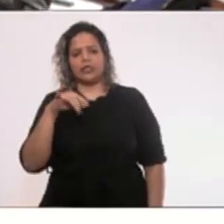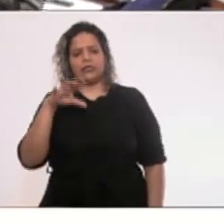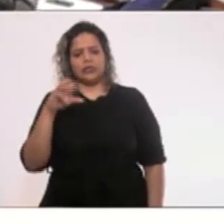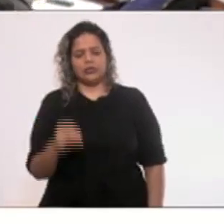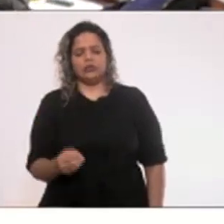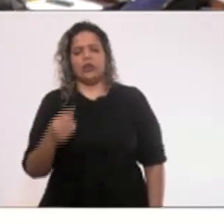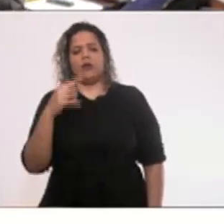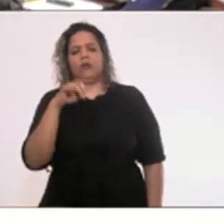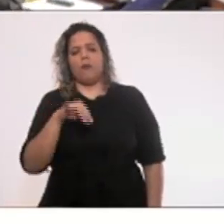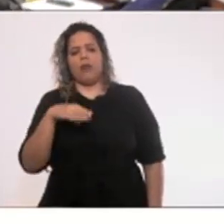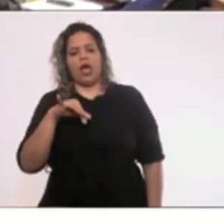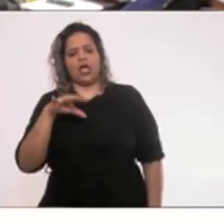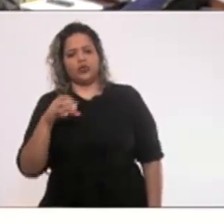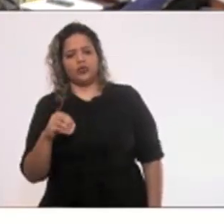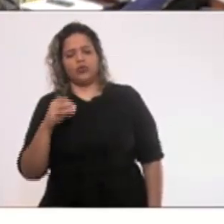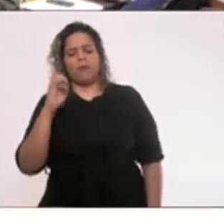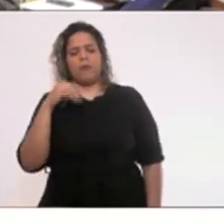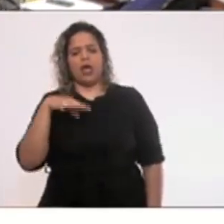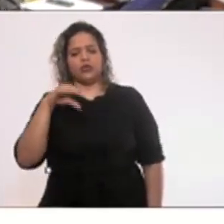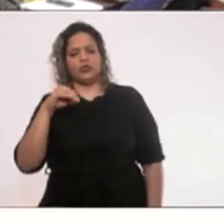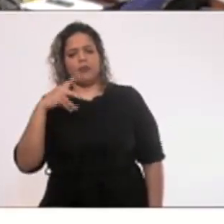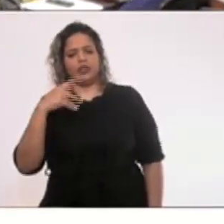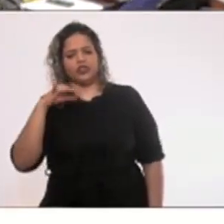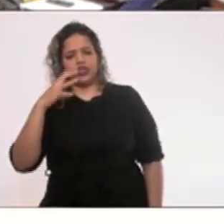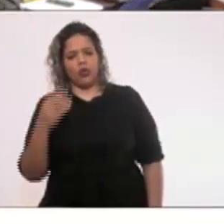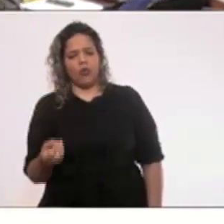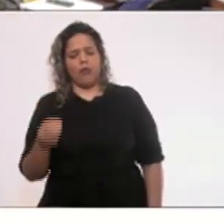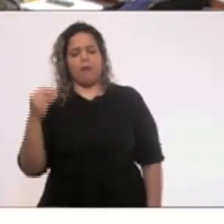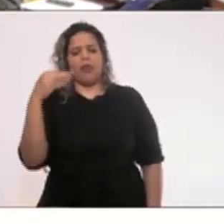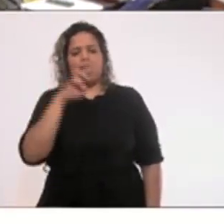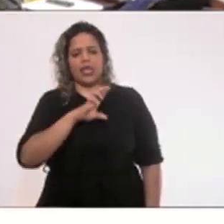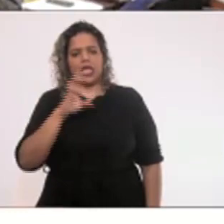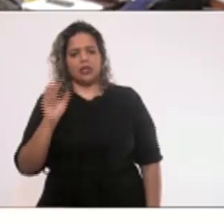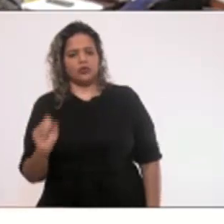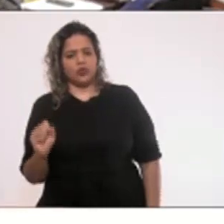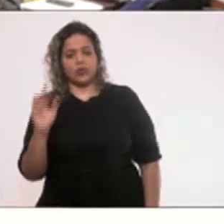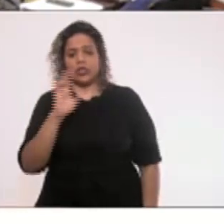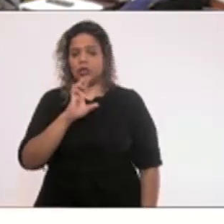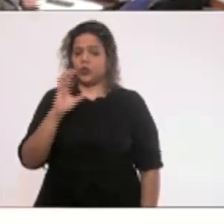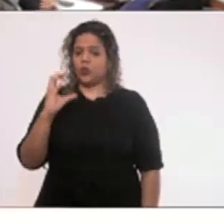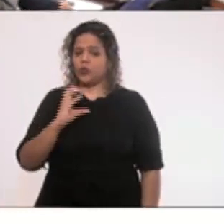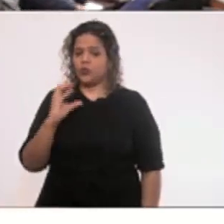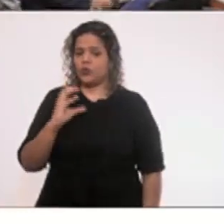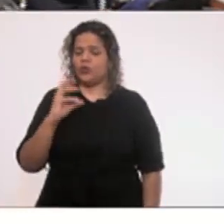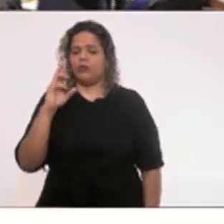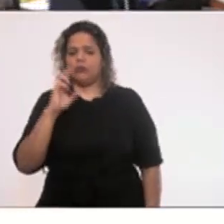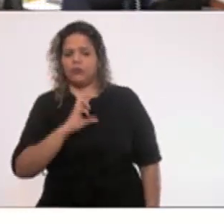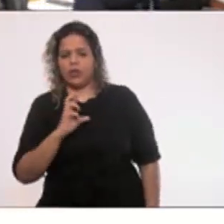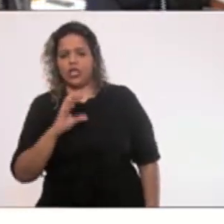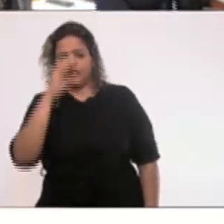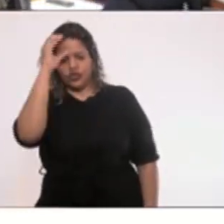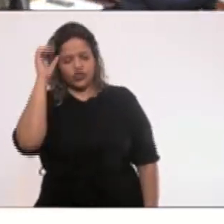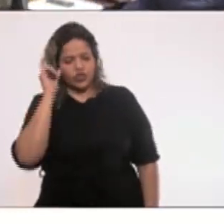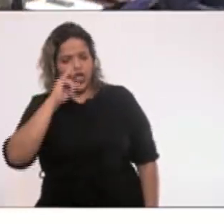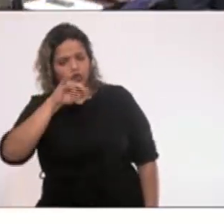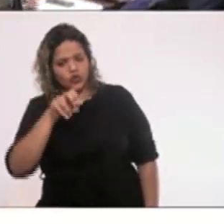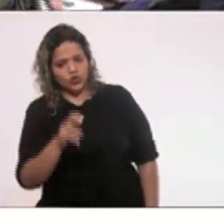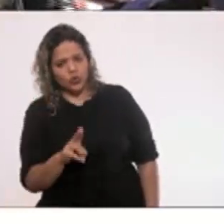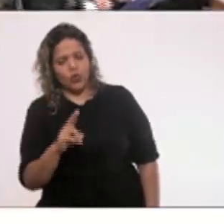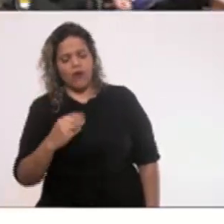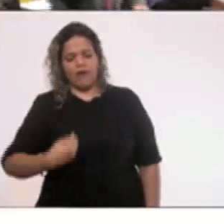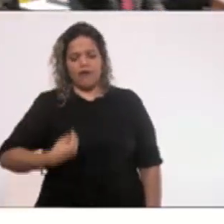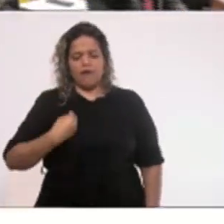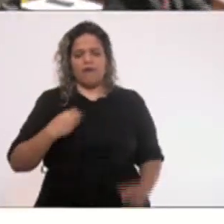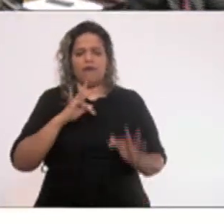Seudino, Márcio Gualberto, Márcio Pacheco, Marcos Miller, Renata Souza, Renato Pozzolino, Renato Zaca, Tia Ju, Vando Família. A